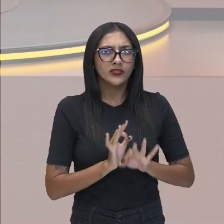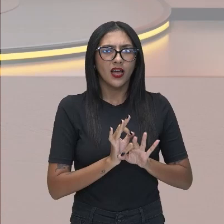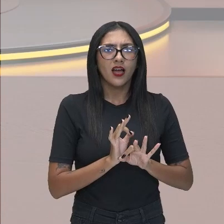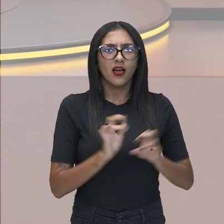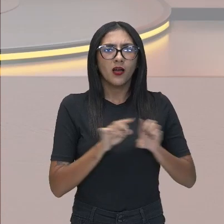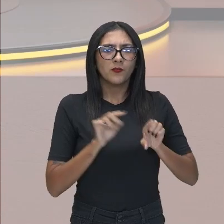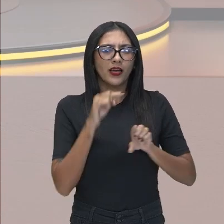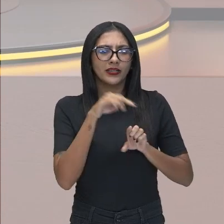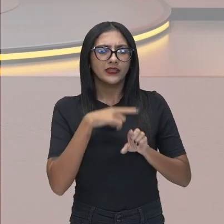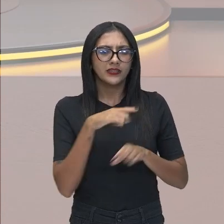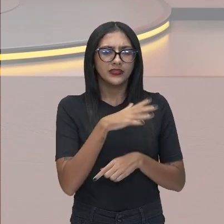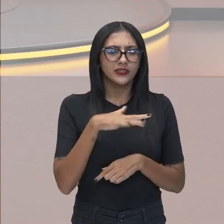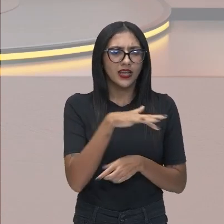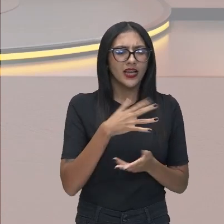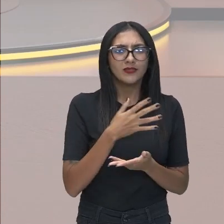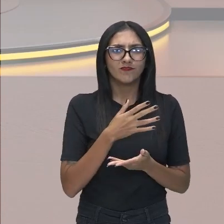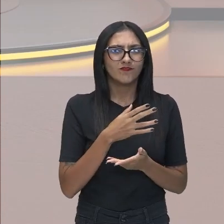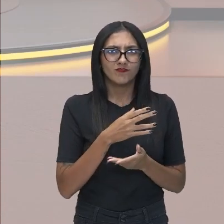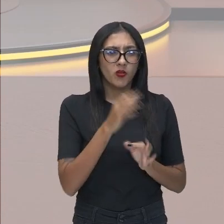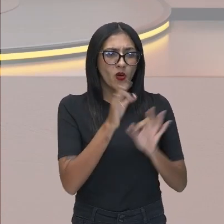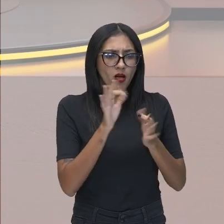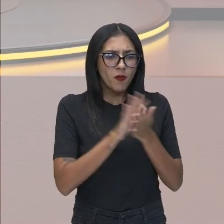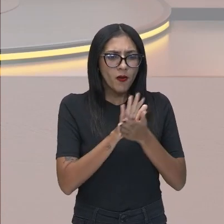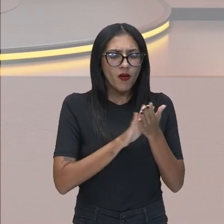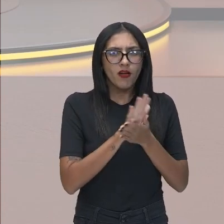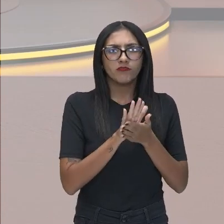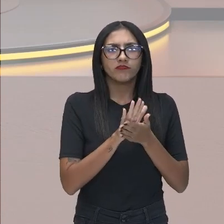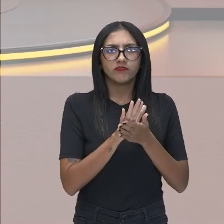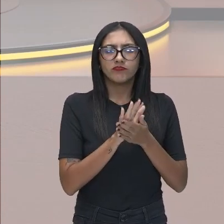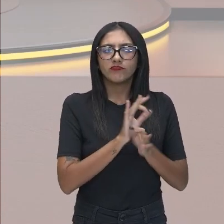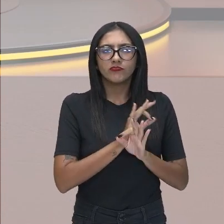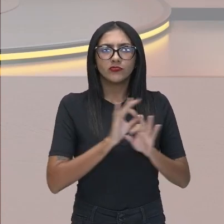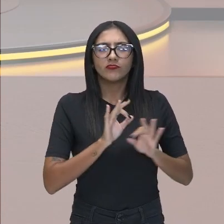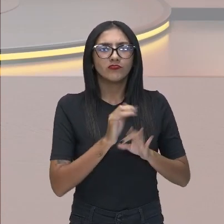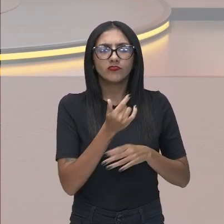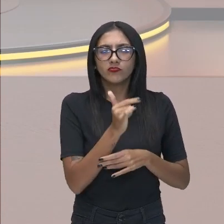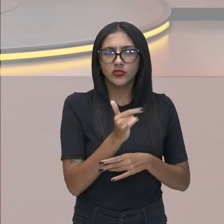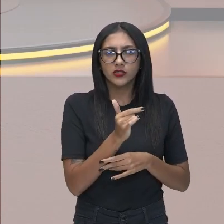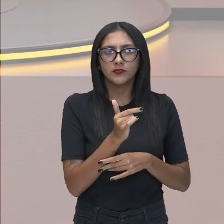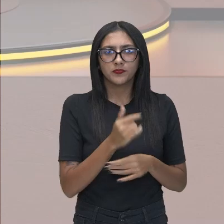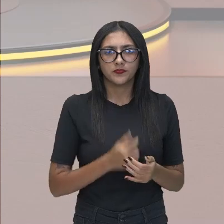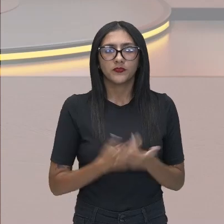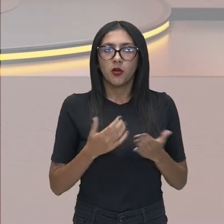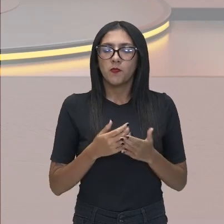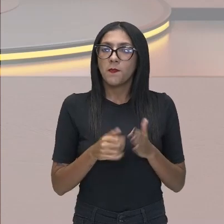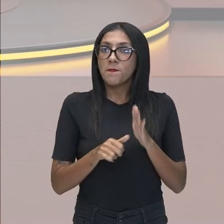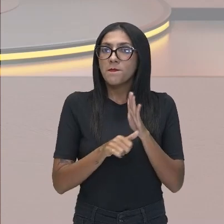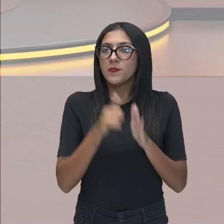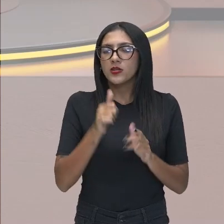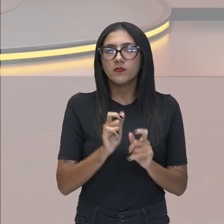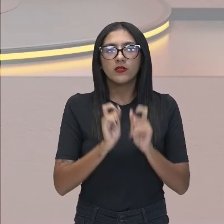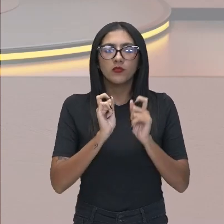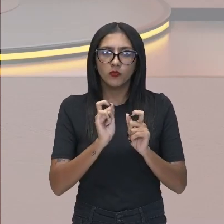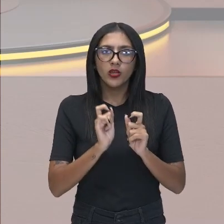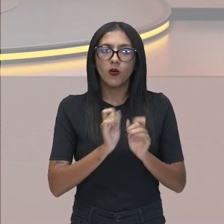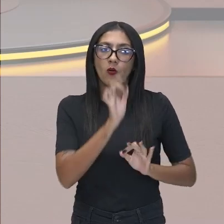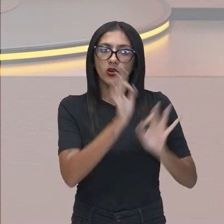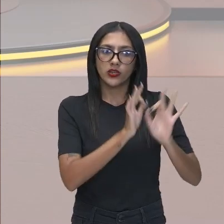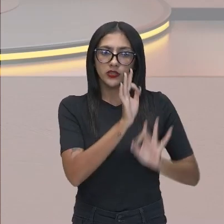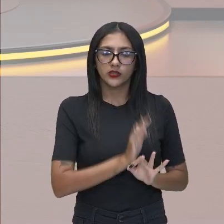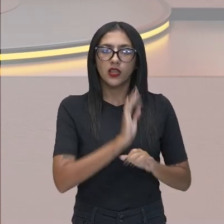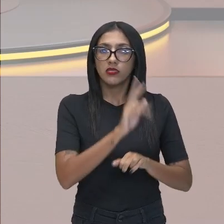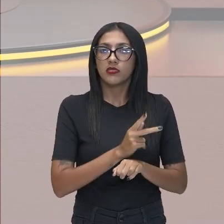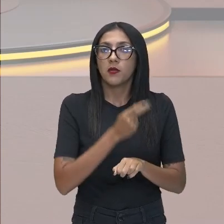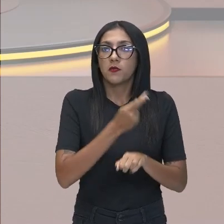estava, digamos que mal planejado, o que na verdade deveria ser primeiro se planejar para poder ocupar, o